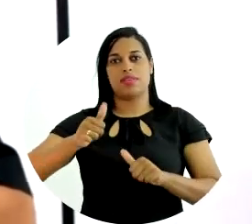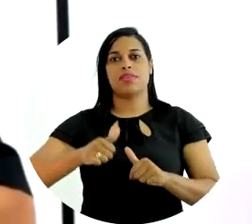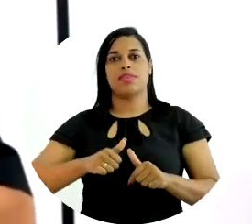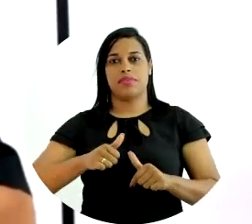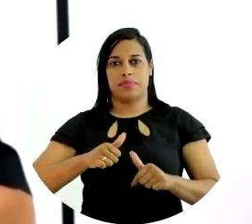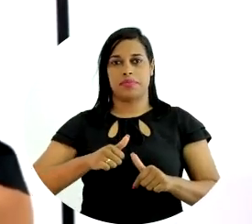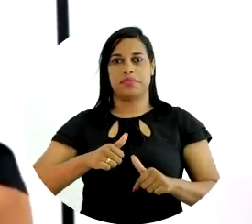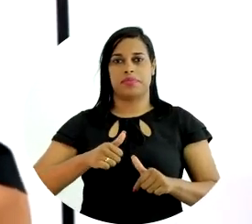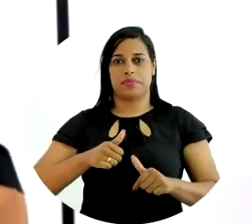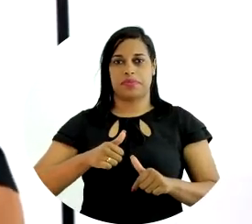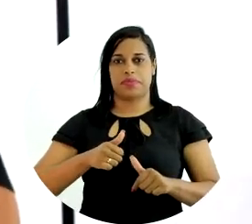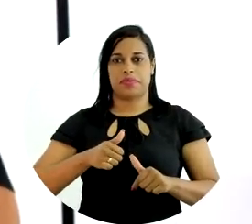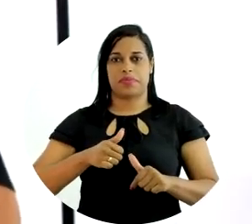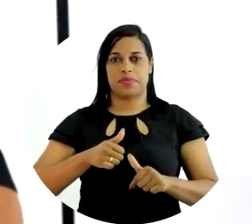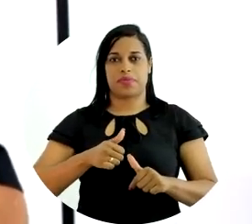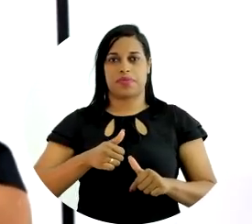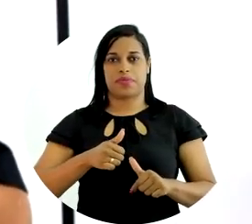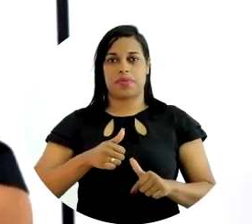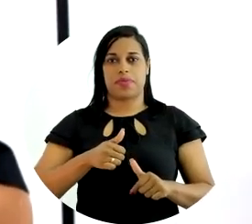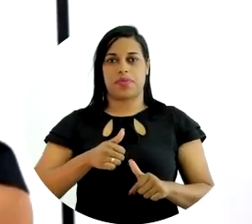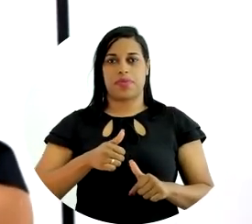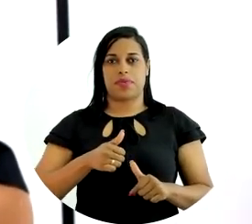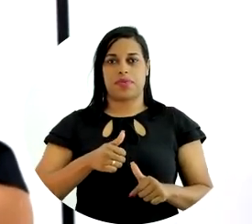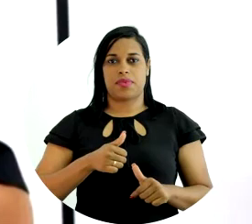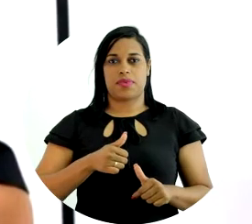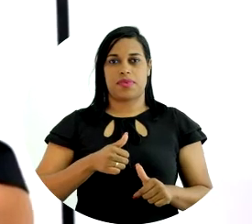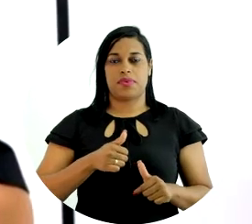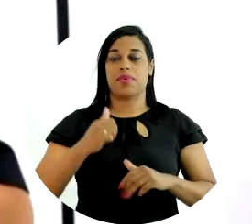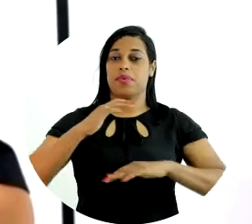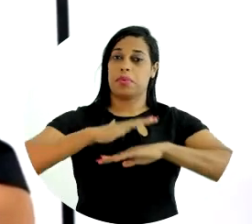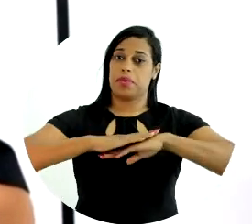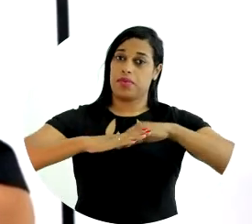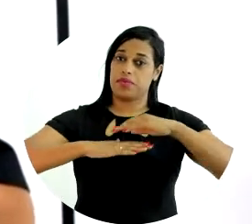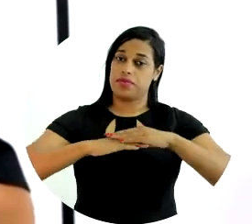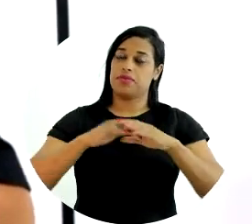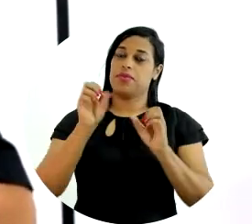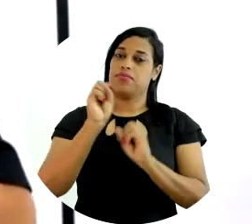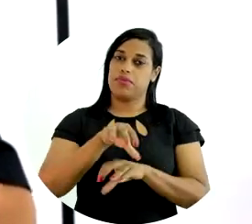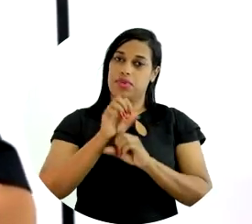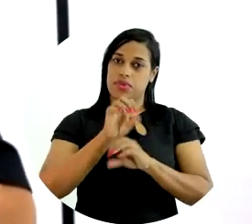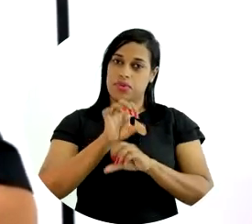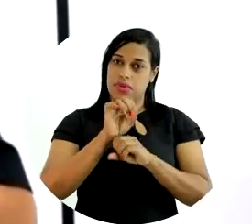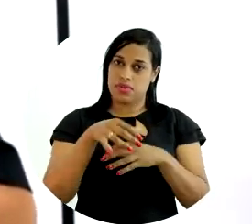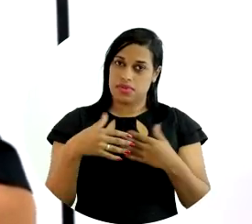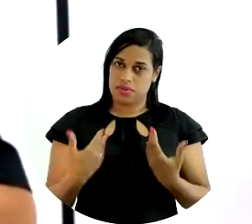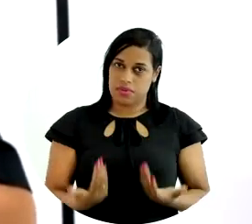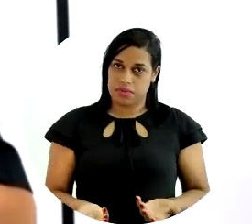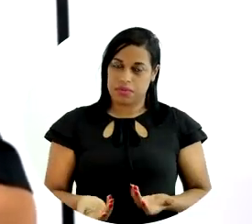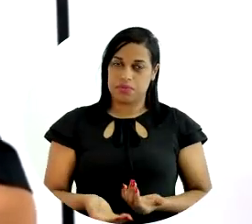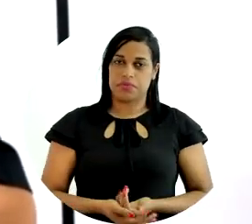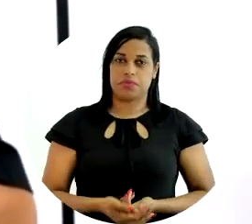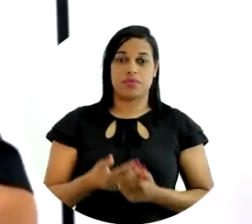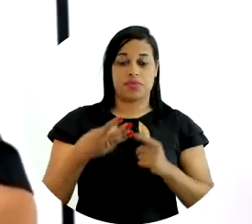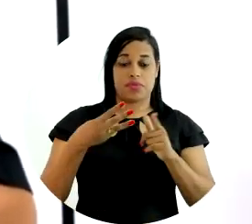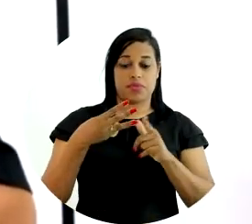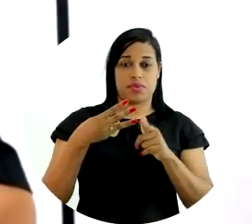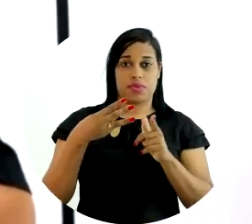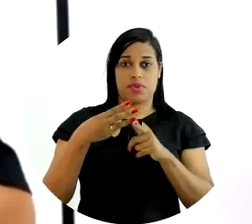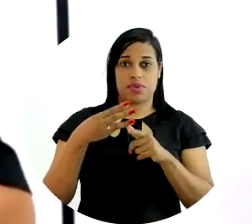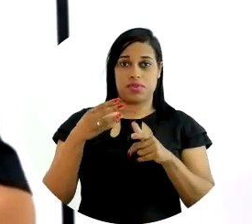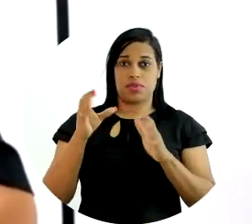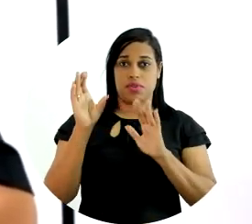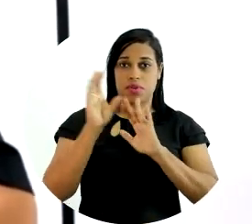que é chamado respondem no aspecto da do profissional da educação com o educador